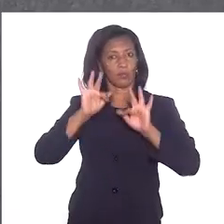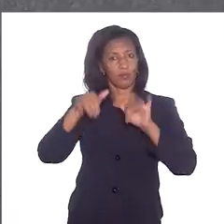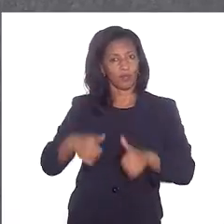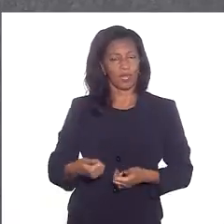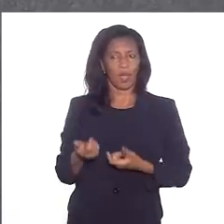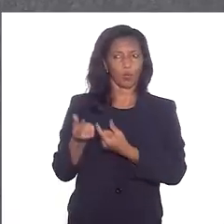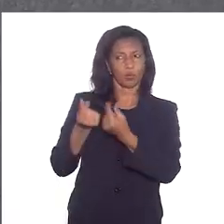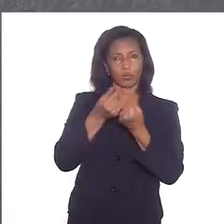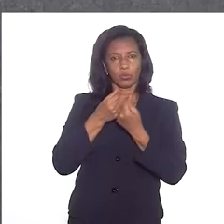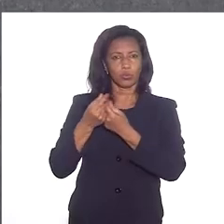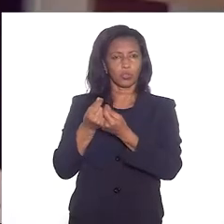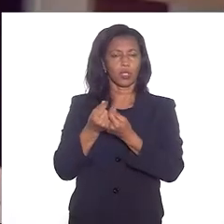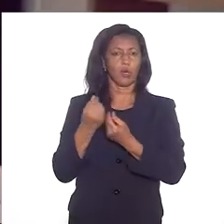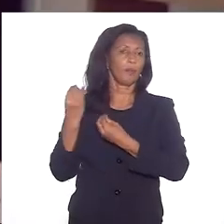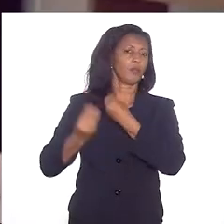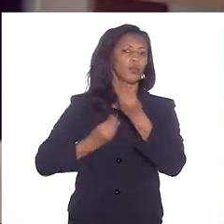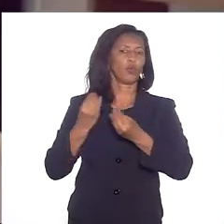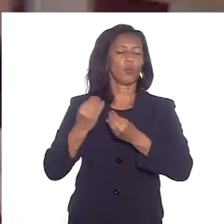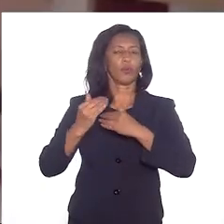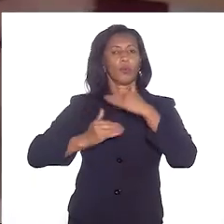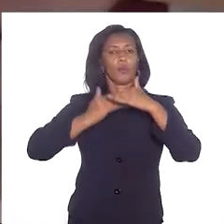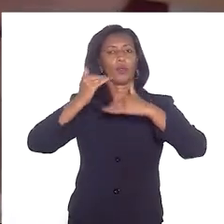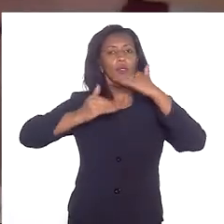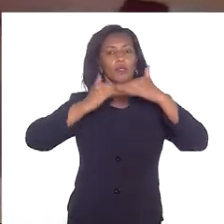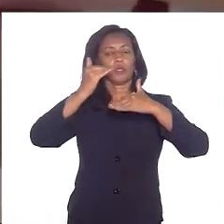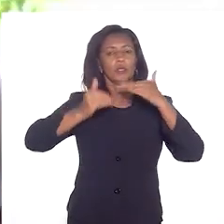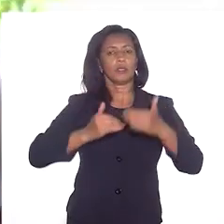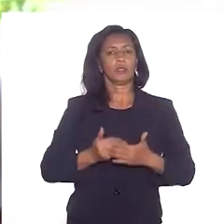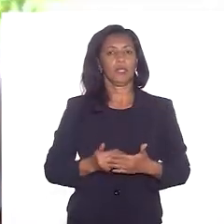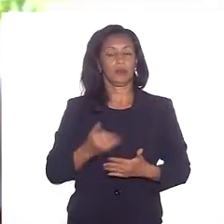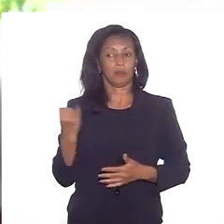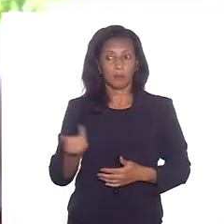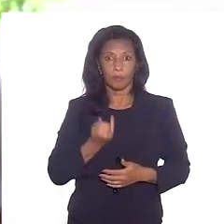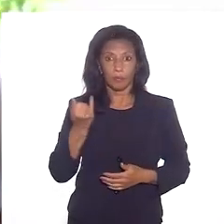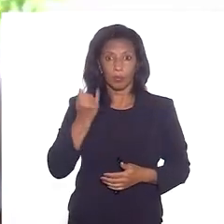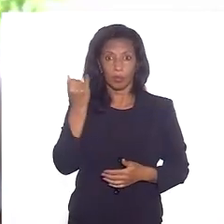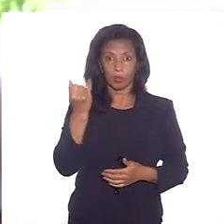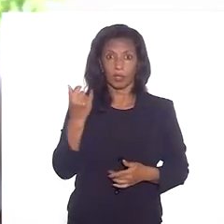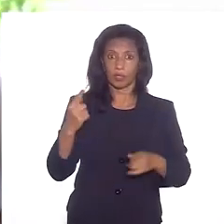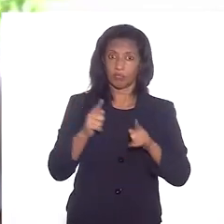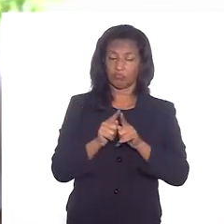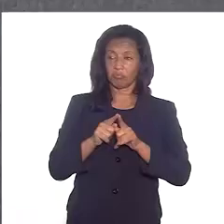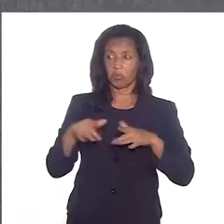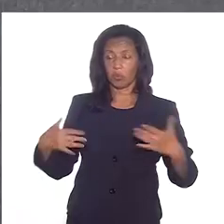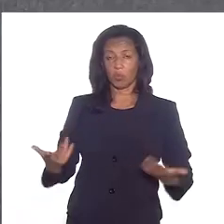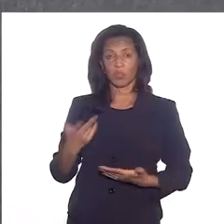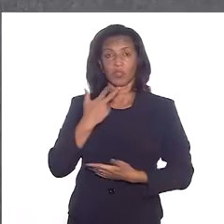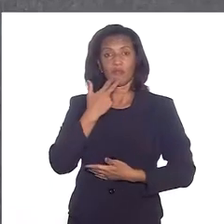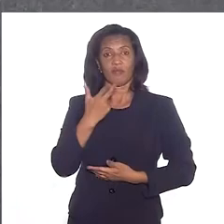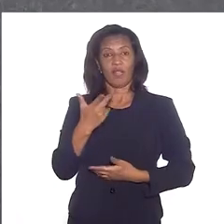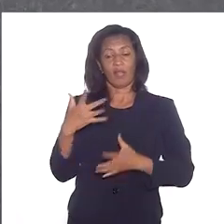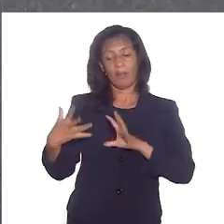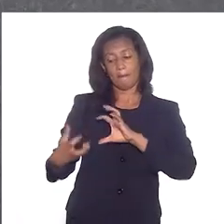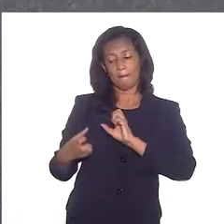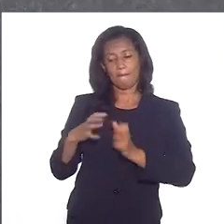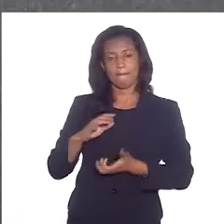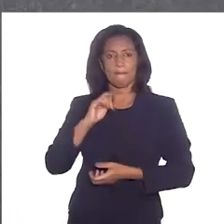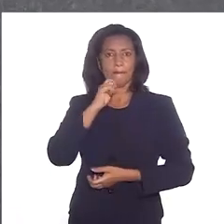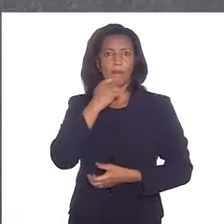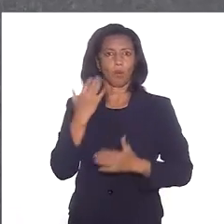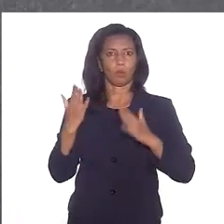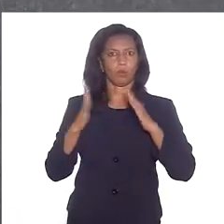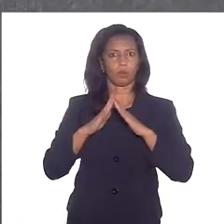resultado final, do resultado financeiro, mas como que o processo é muito importante, muito relevante quando você fala